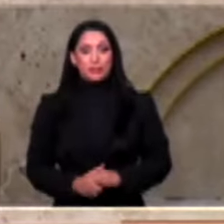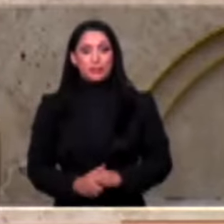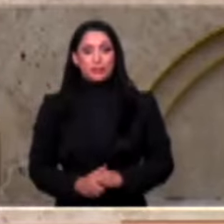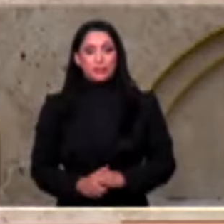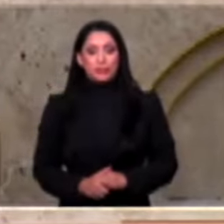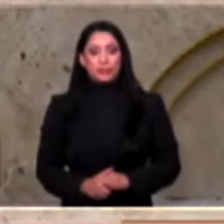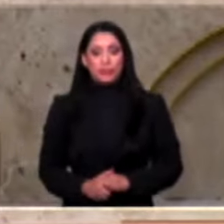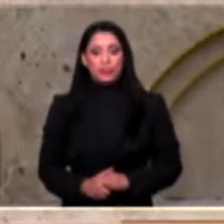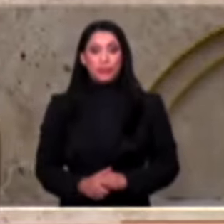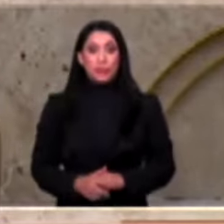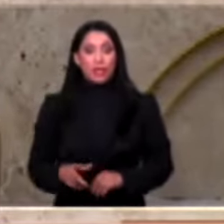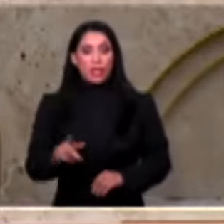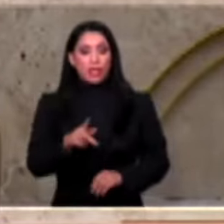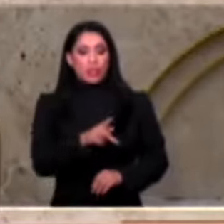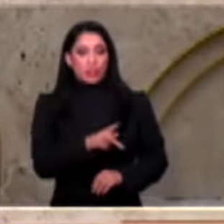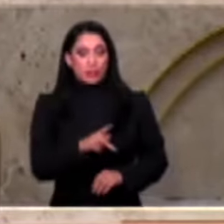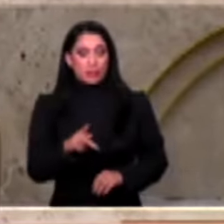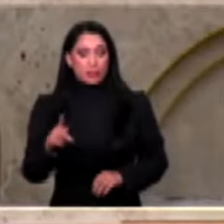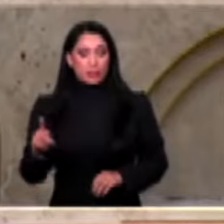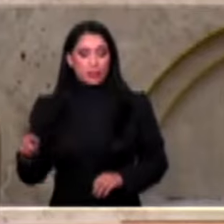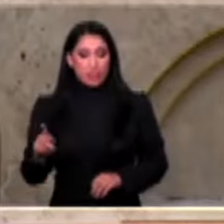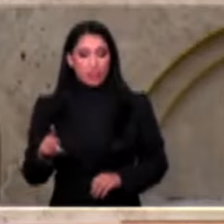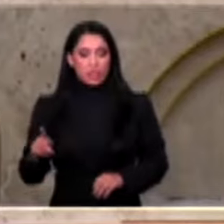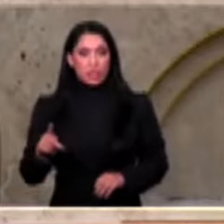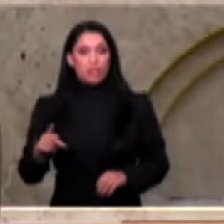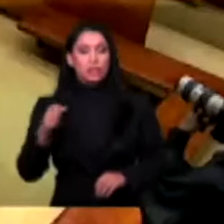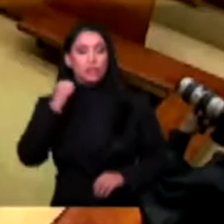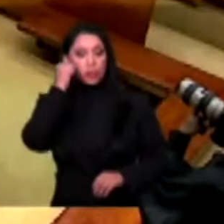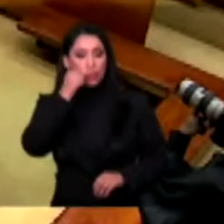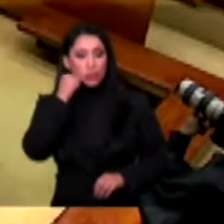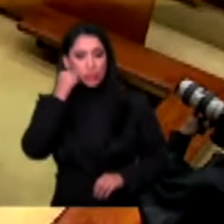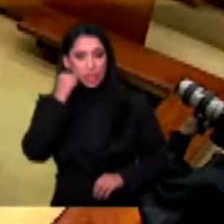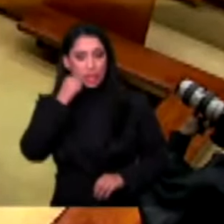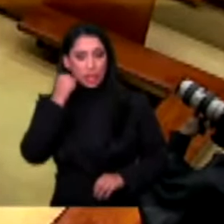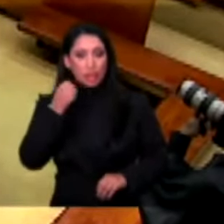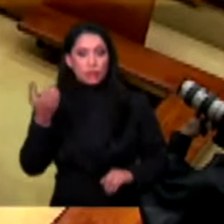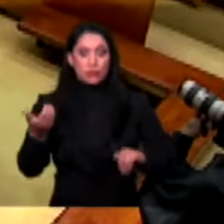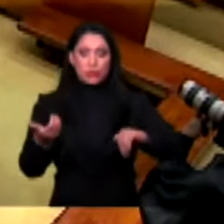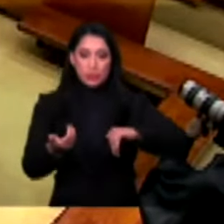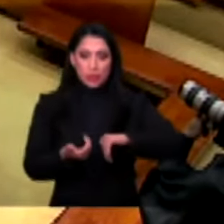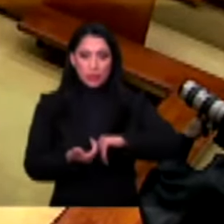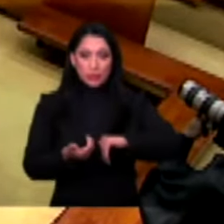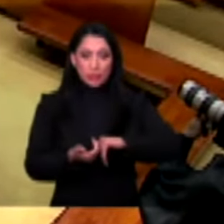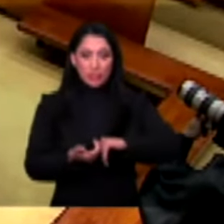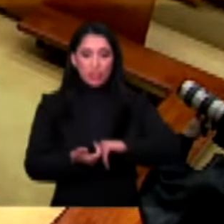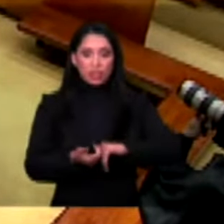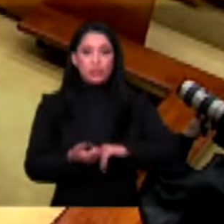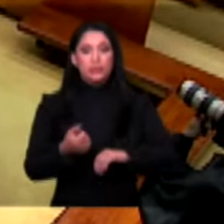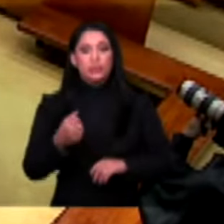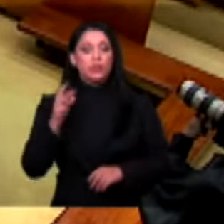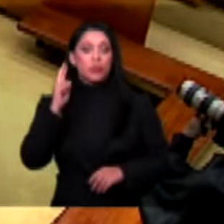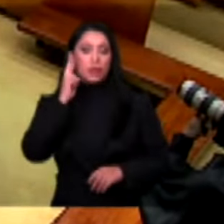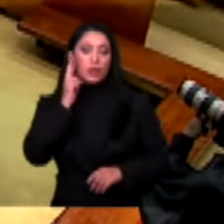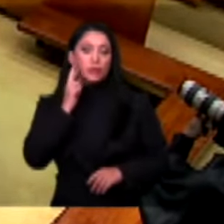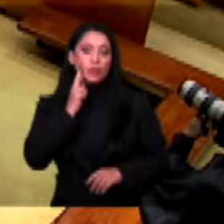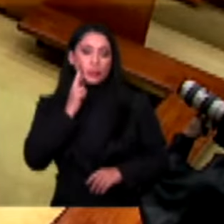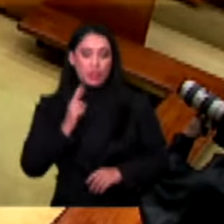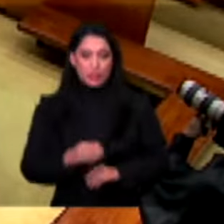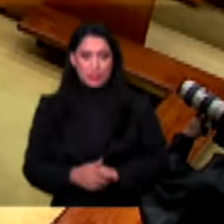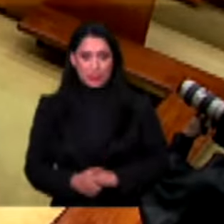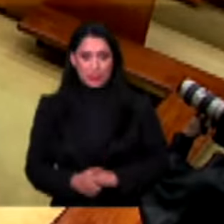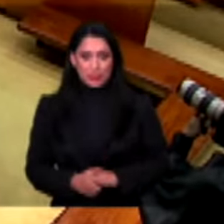Senhor Presidente do Senado, senador e do Congresso Nacional, senador Rodrigo Pacheco.